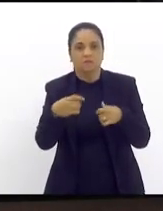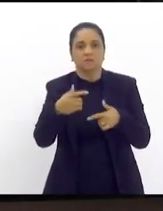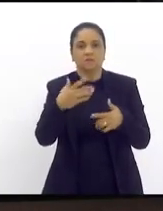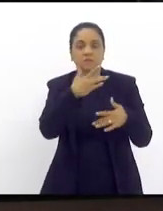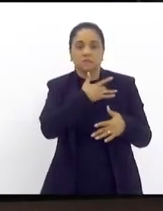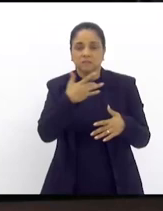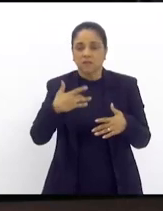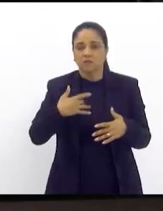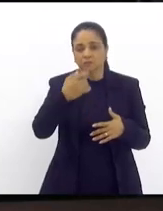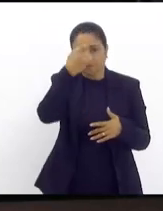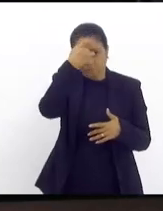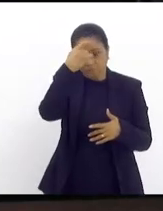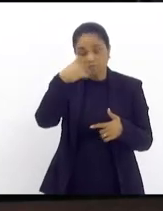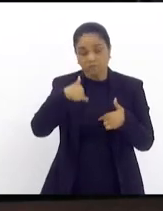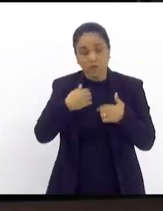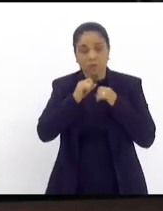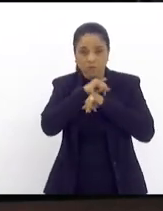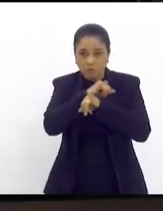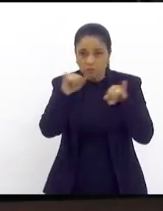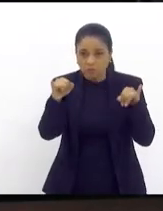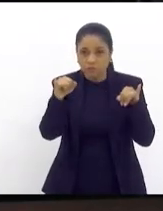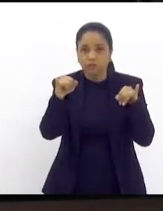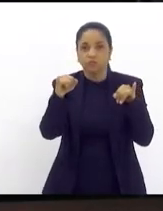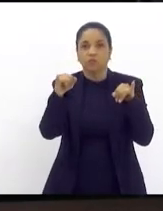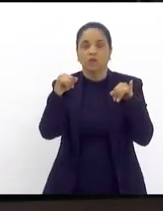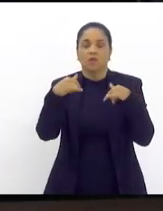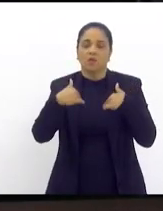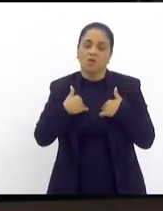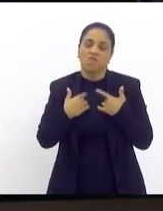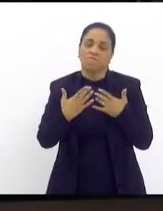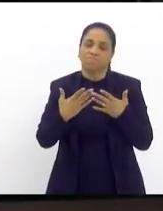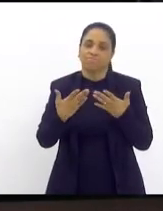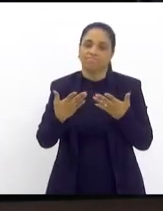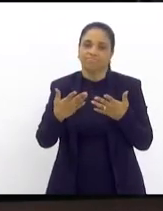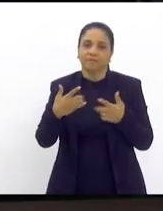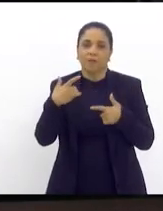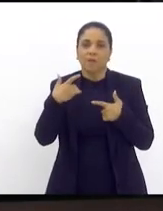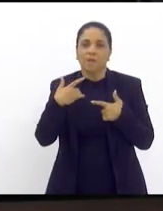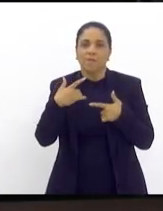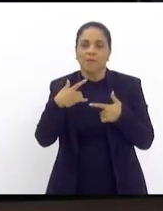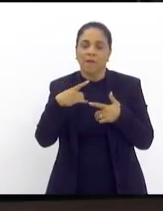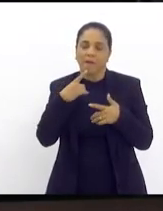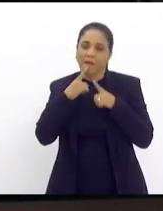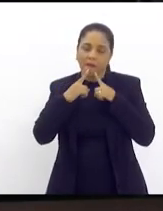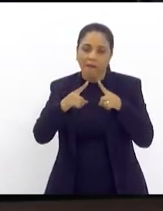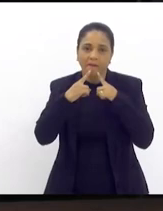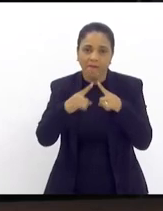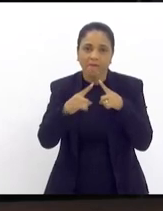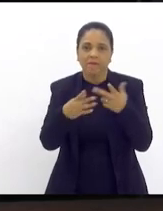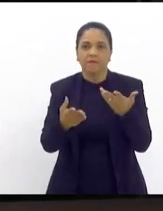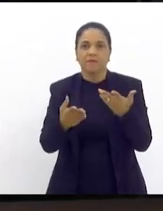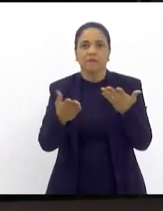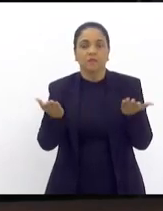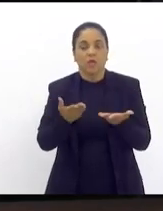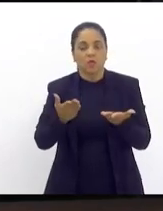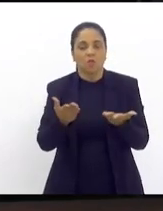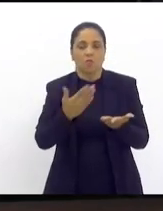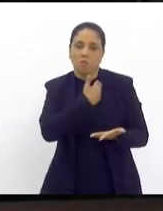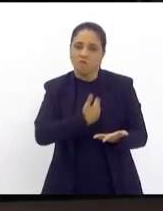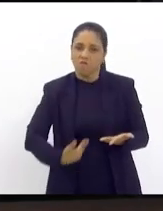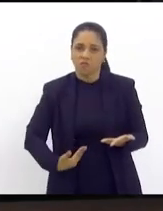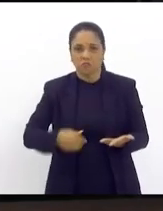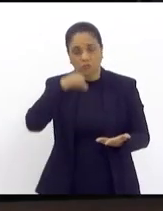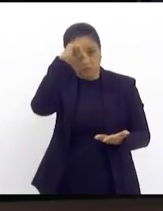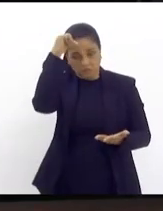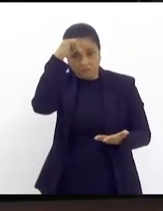meu lamento e a mim e o meu repúdio ao governador do estado que não está fazendo nesse momento no âmbito do